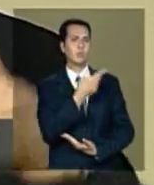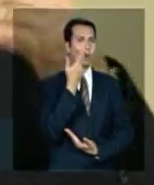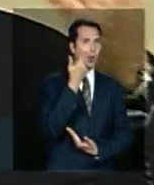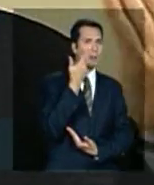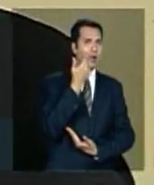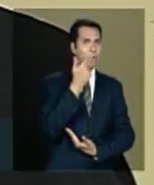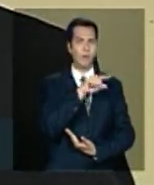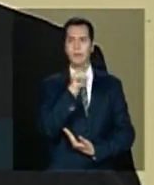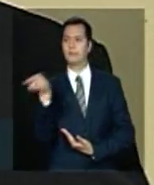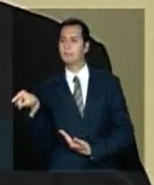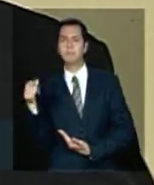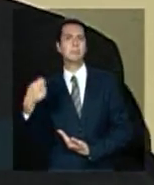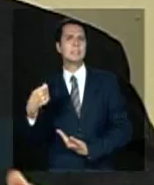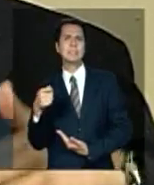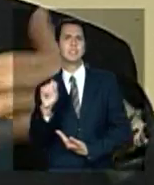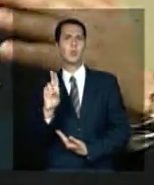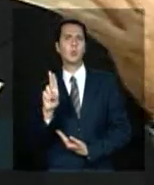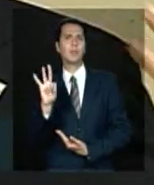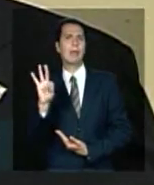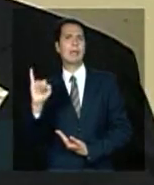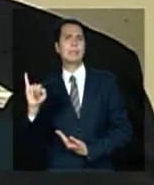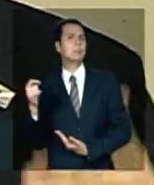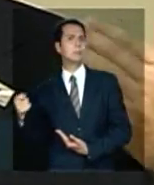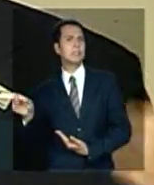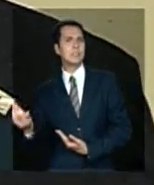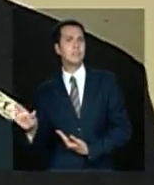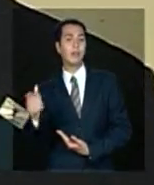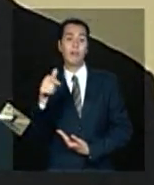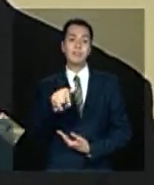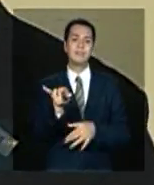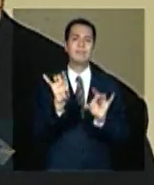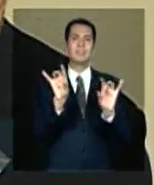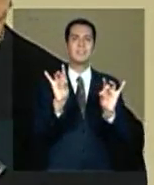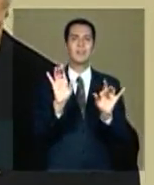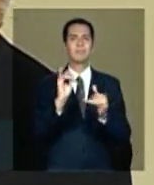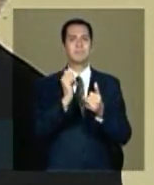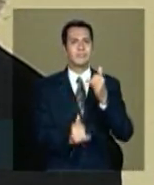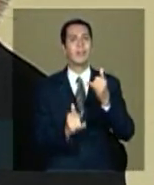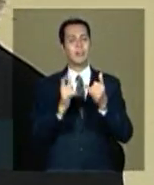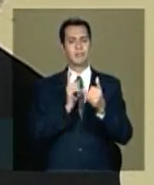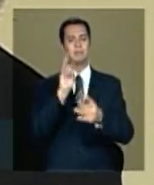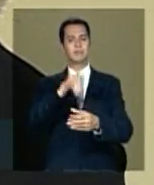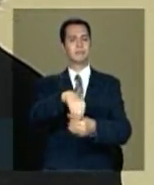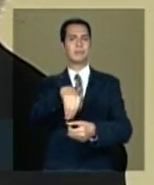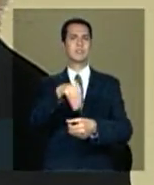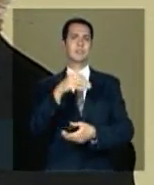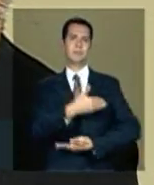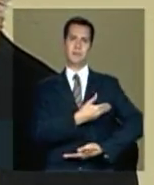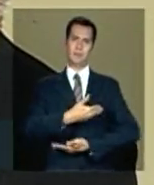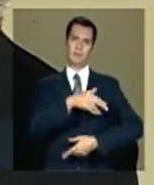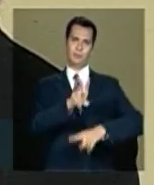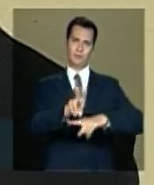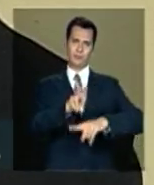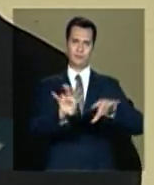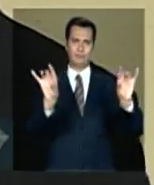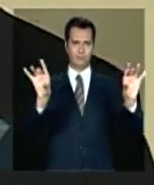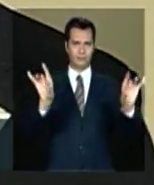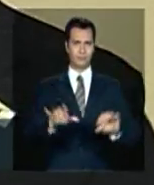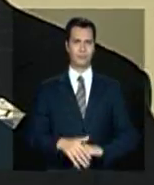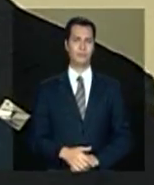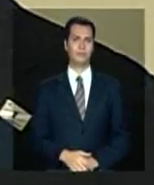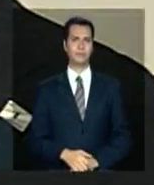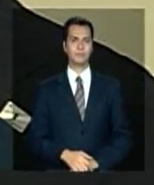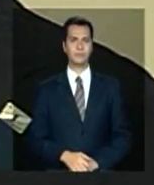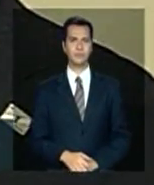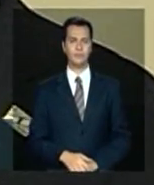e que não precisam estar no leite do They com todas as intercorrências os problemas que podem existir no leito de UTI Então hoje